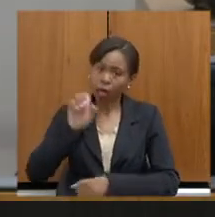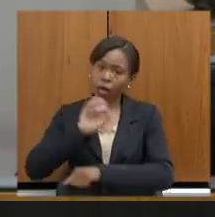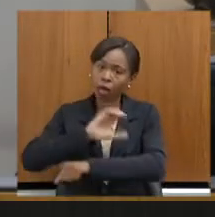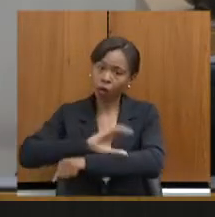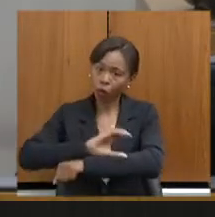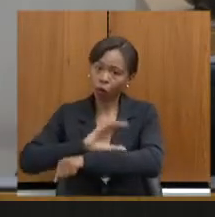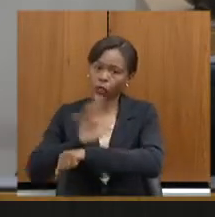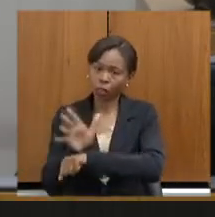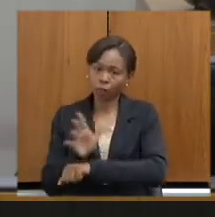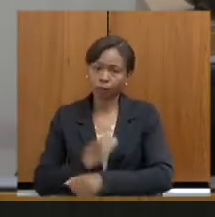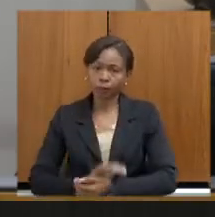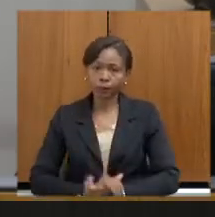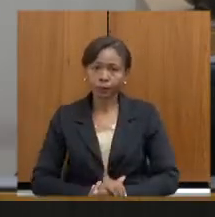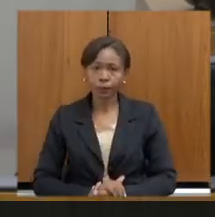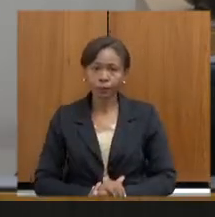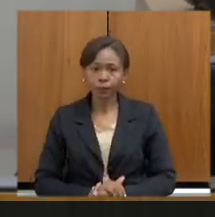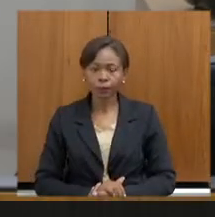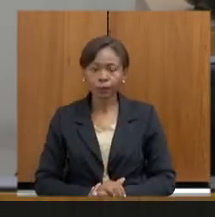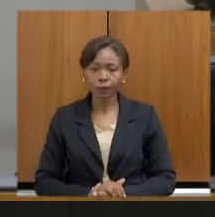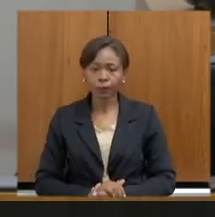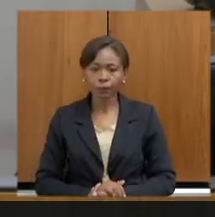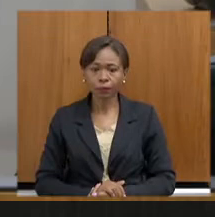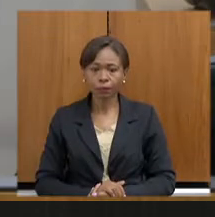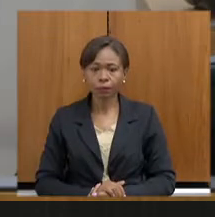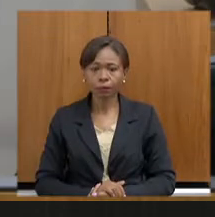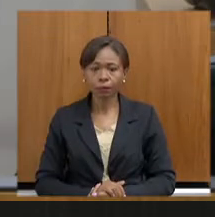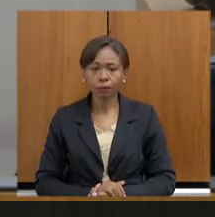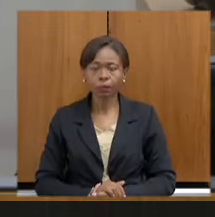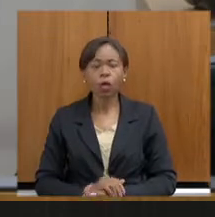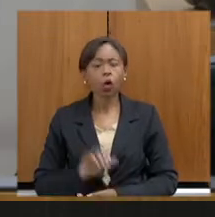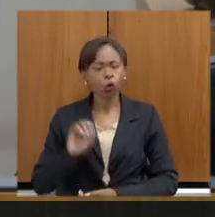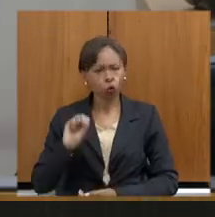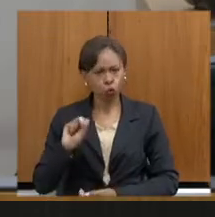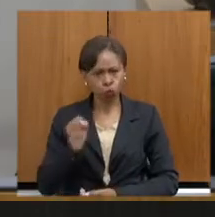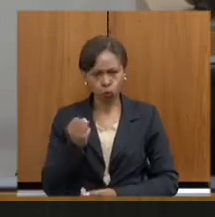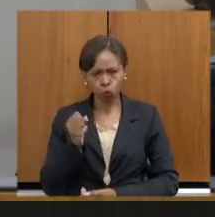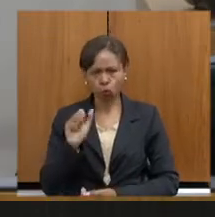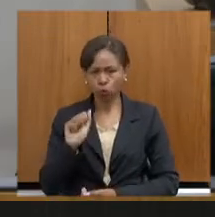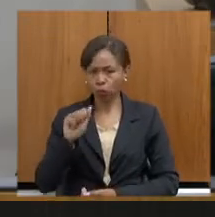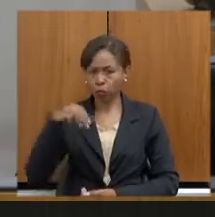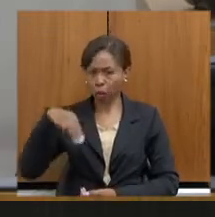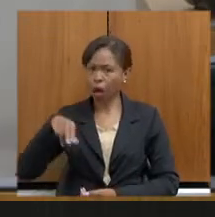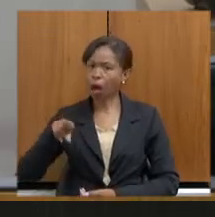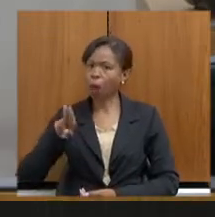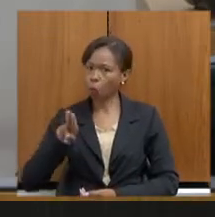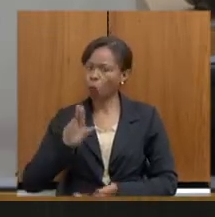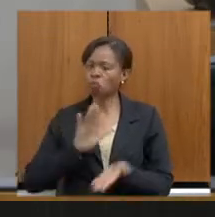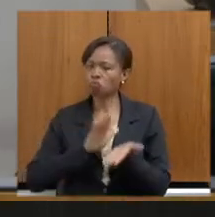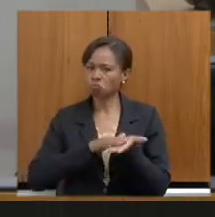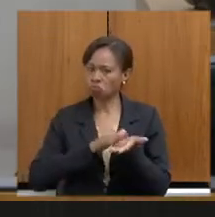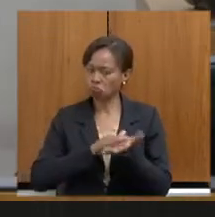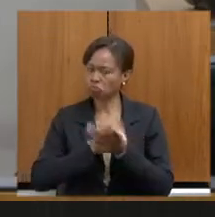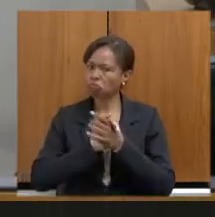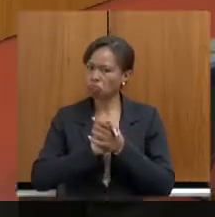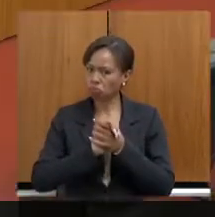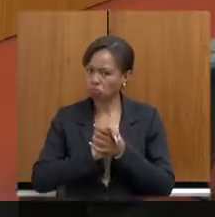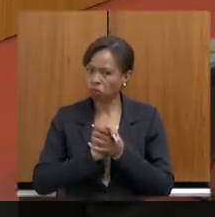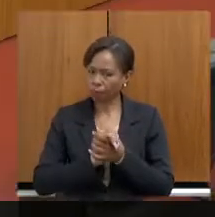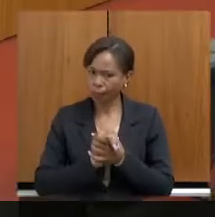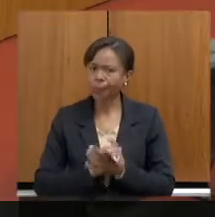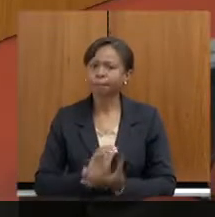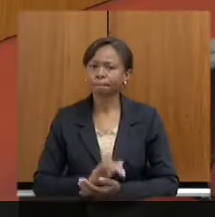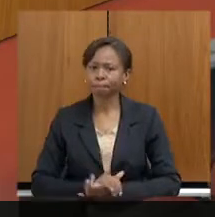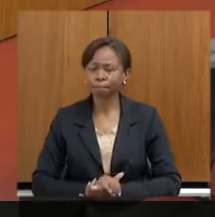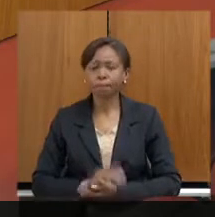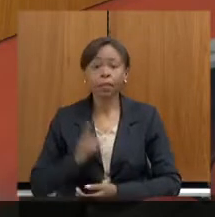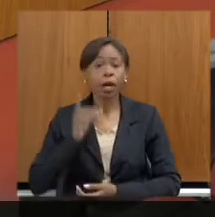é parabenizá-lo pelo Samu A a deputado as Elise Ela sempre estava desde a